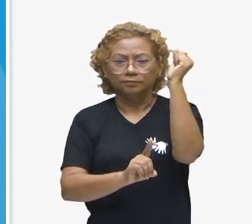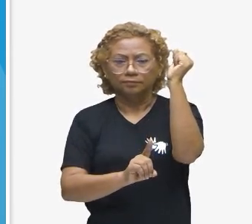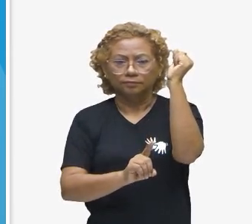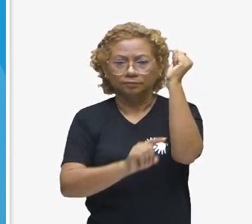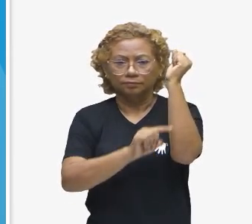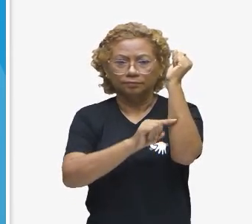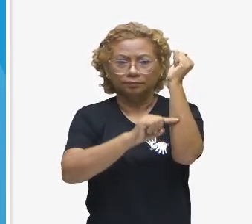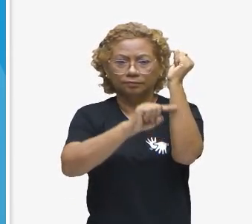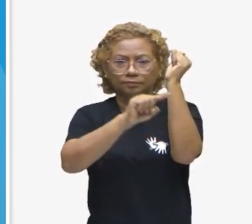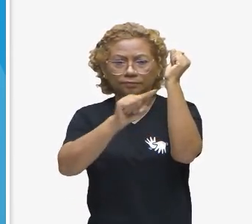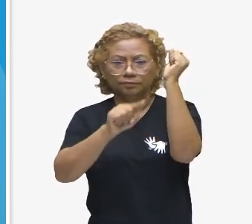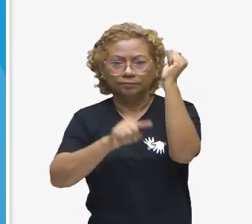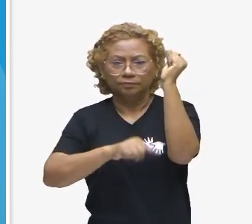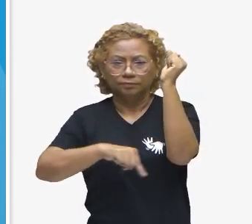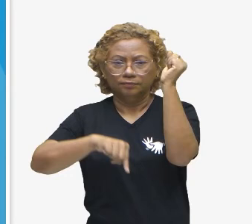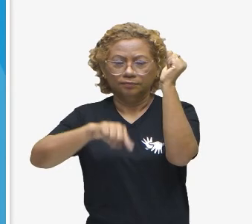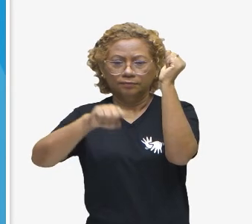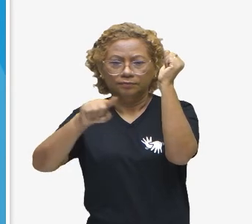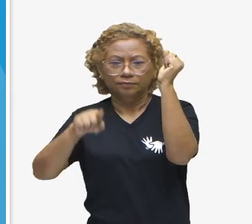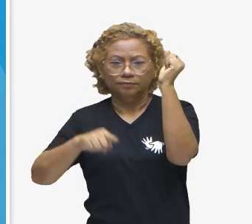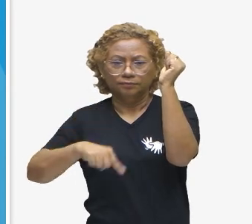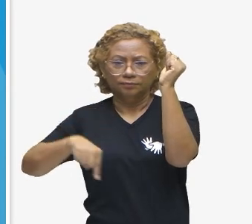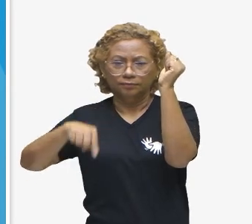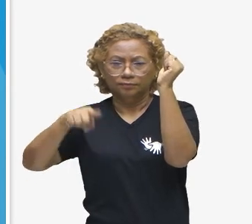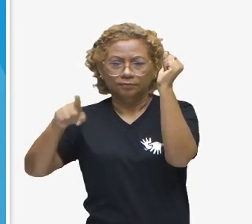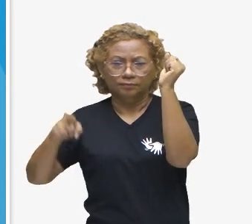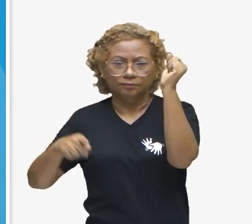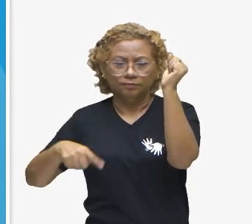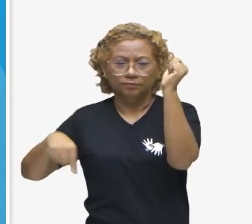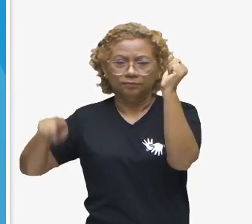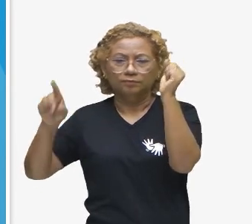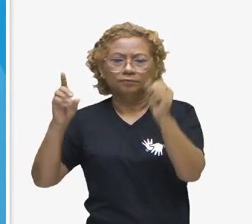ter? A gente vai ter esses valores aqui, ó.